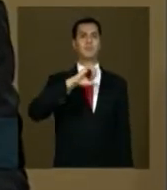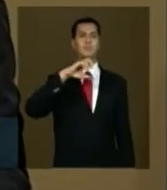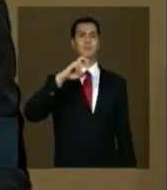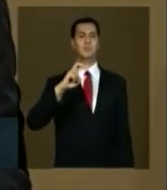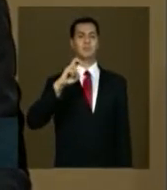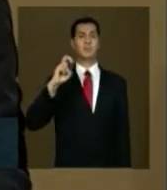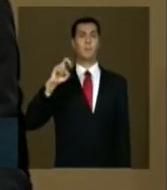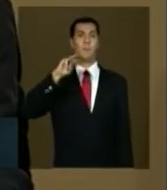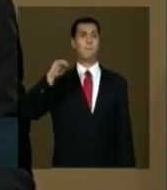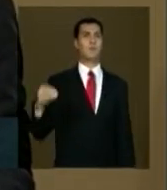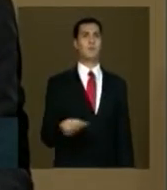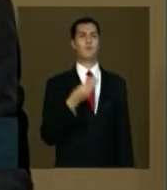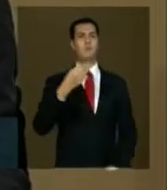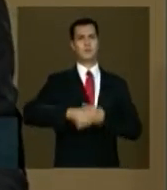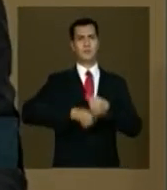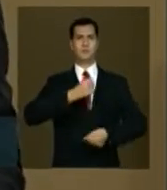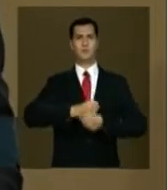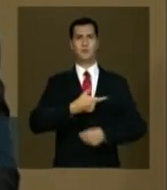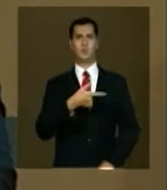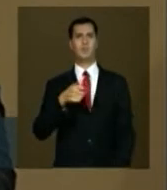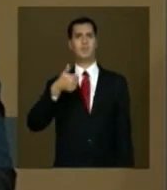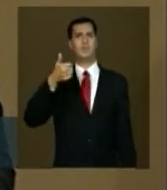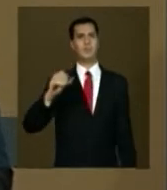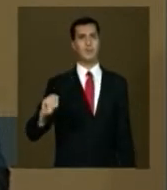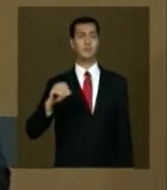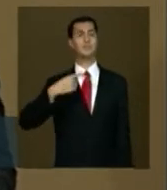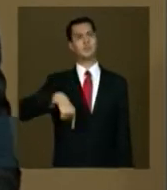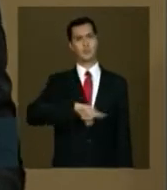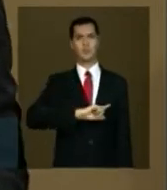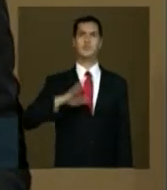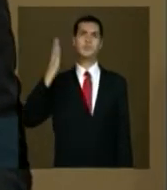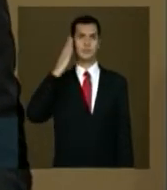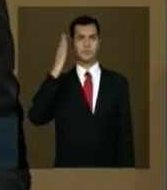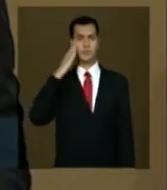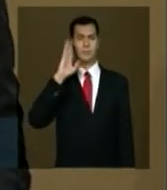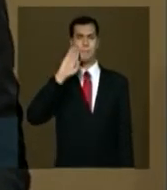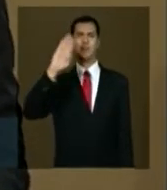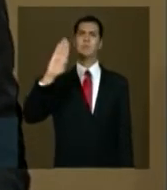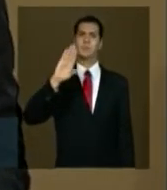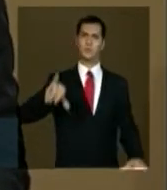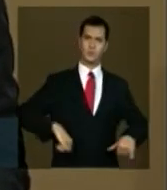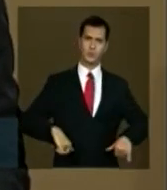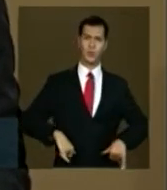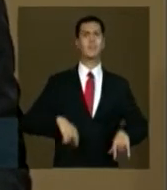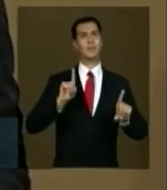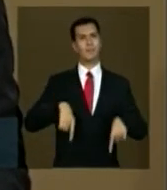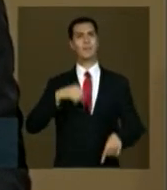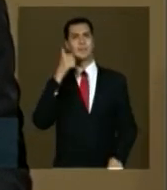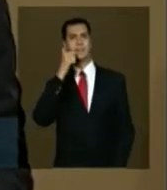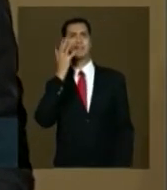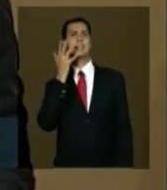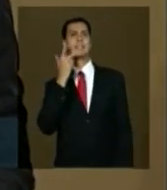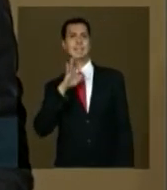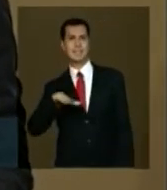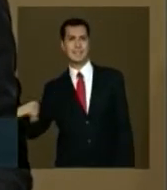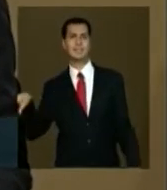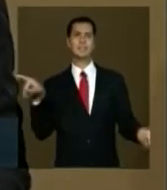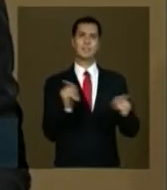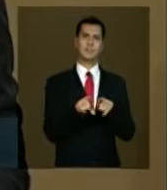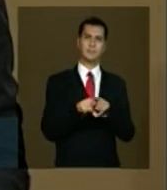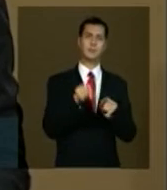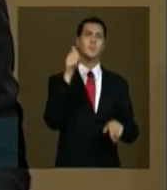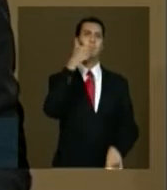2010 sabemos que essa situação afeta principalmente crianças e mulheres com repercussões gravíssimas para o